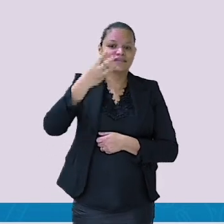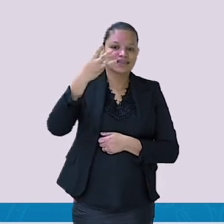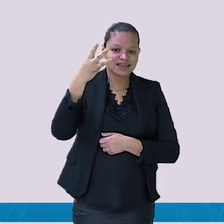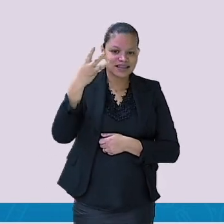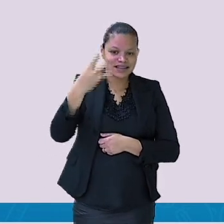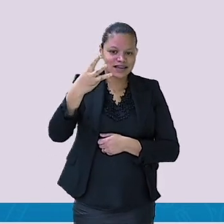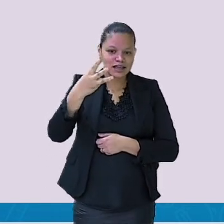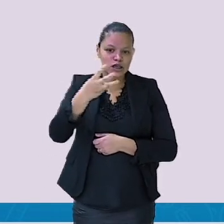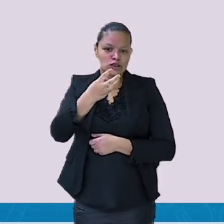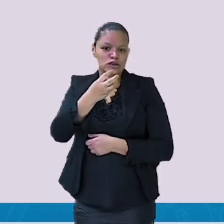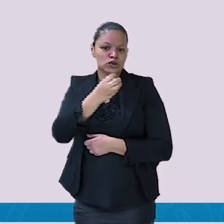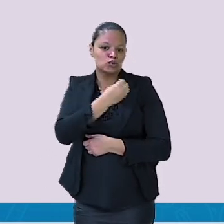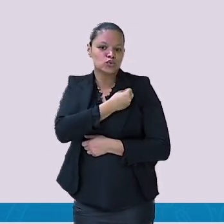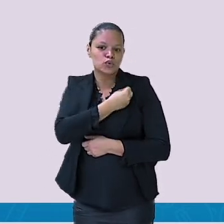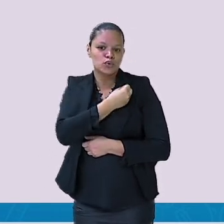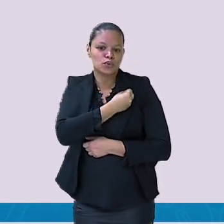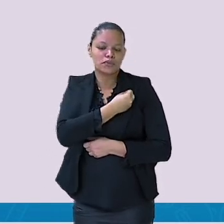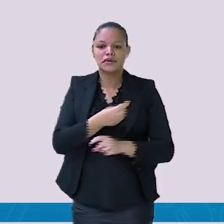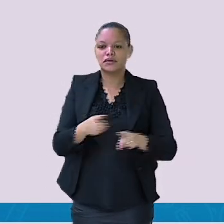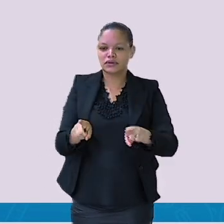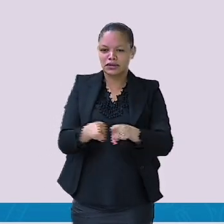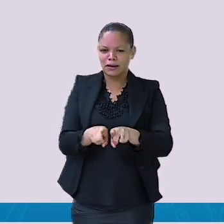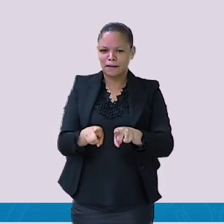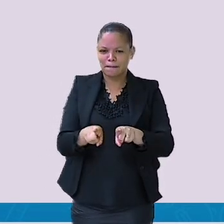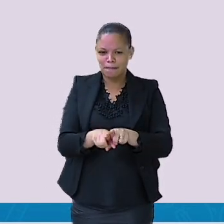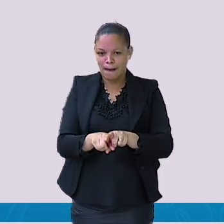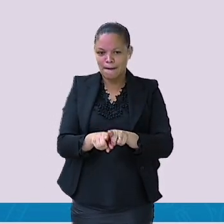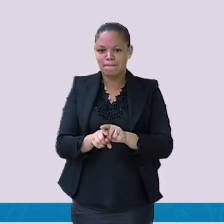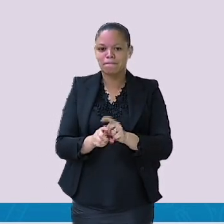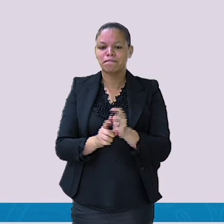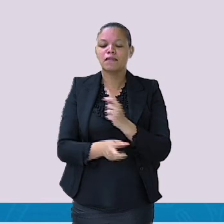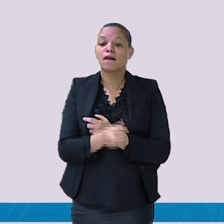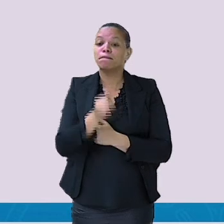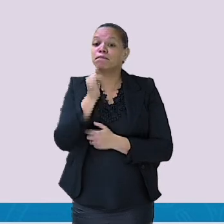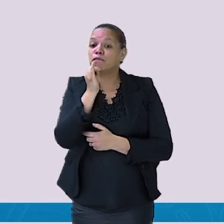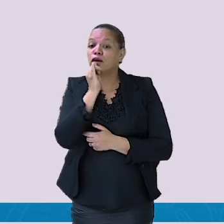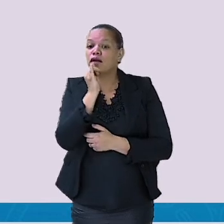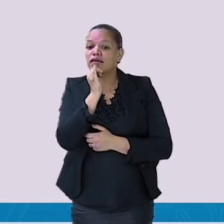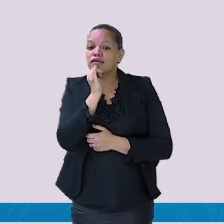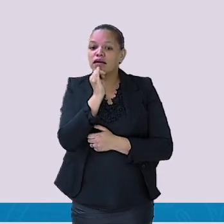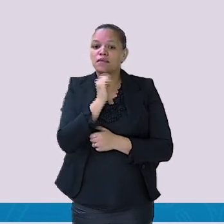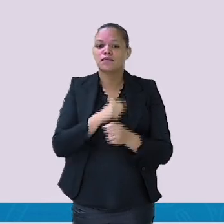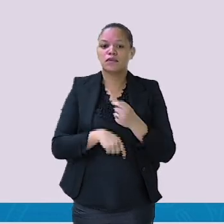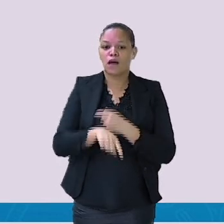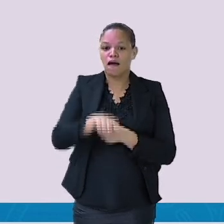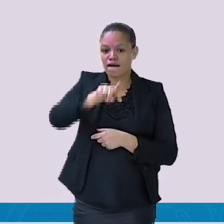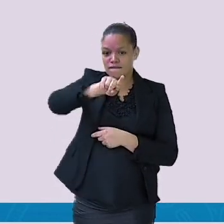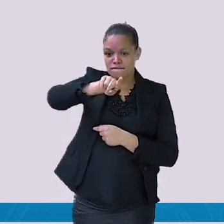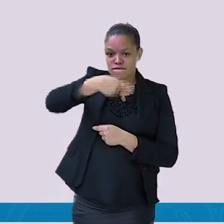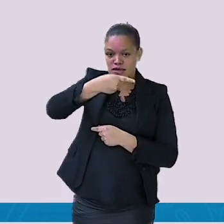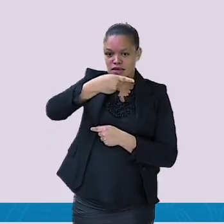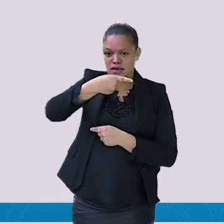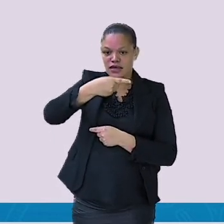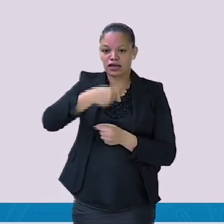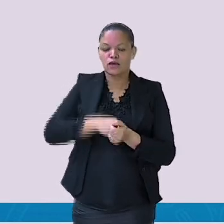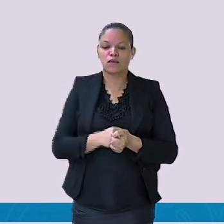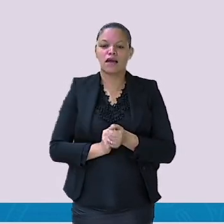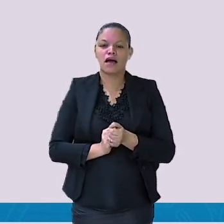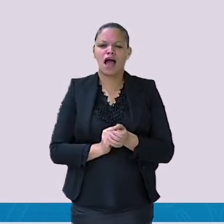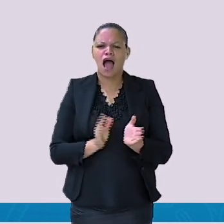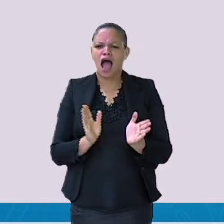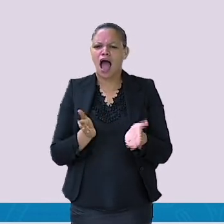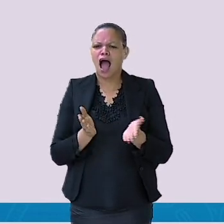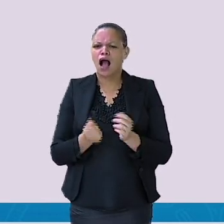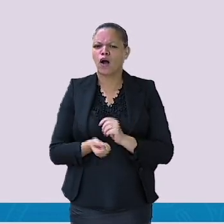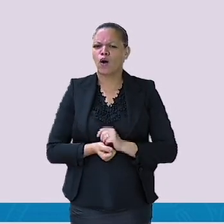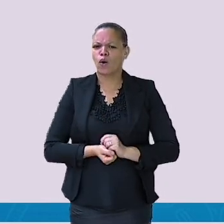e 3 tracinhos. 3 tracinhos significa que tem que ter 3 algarismos depois. O número 55 eu já